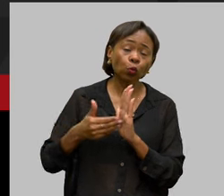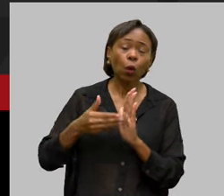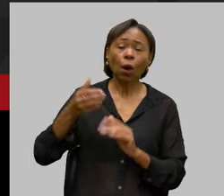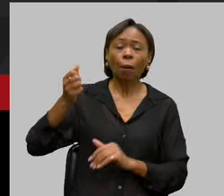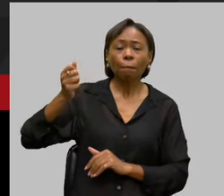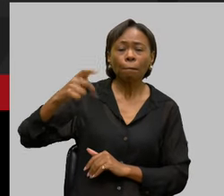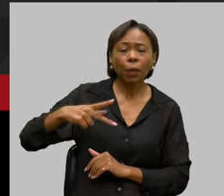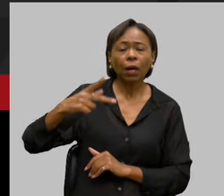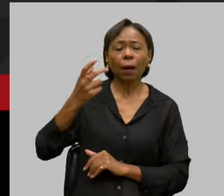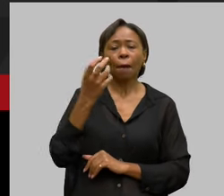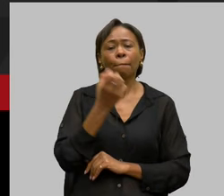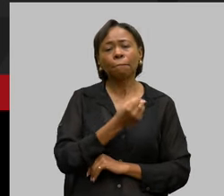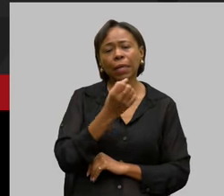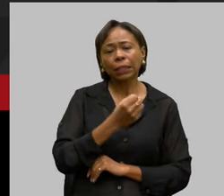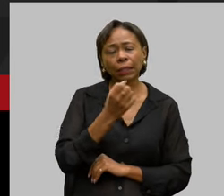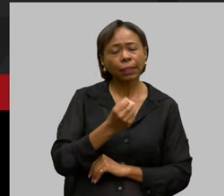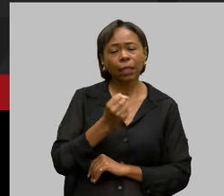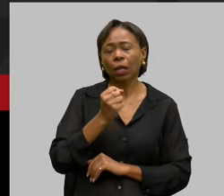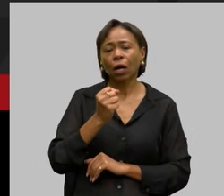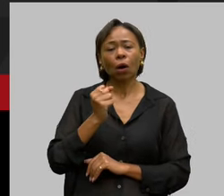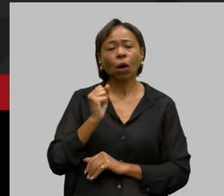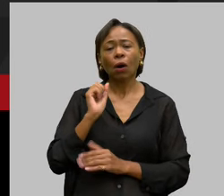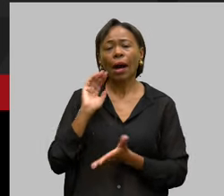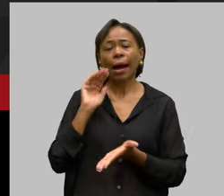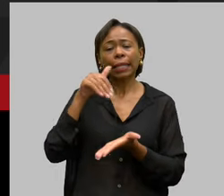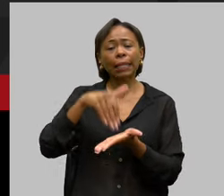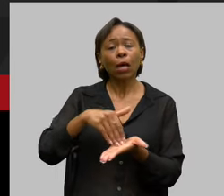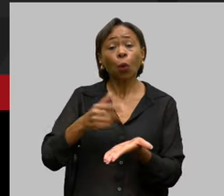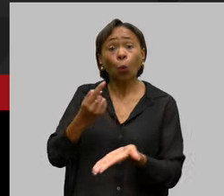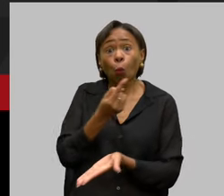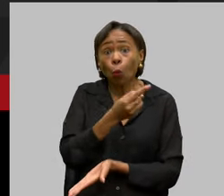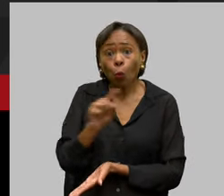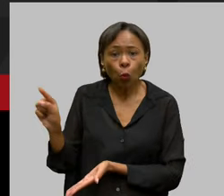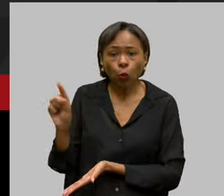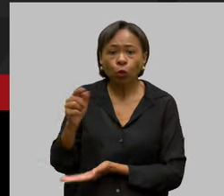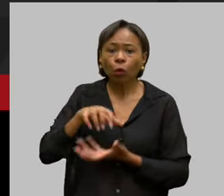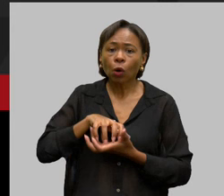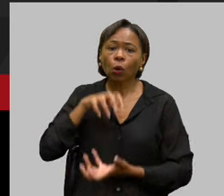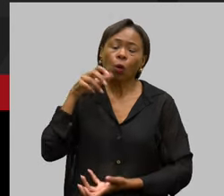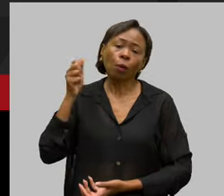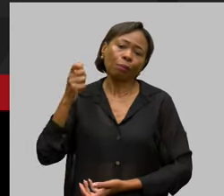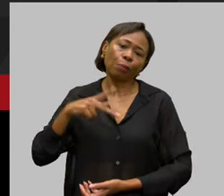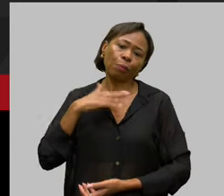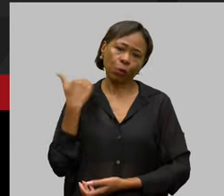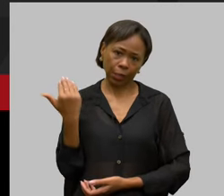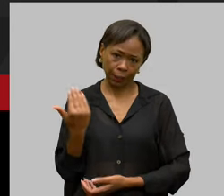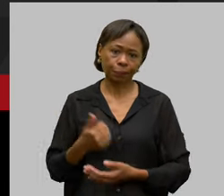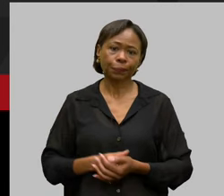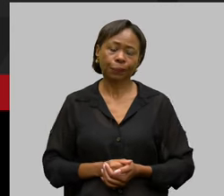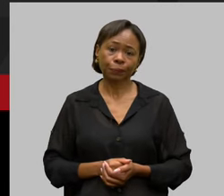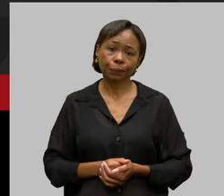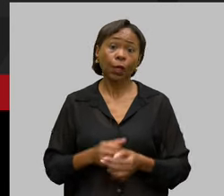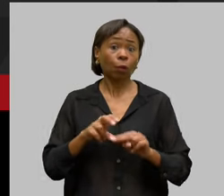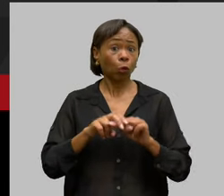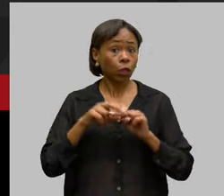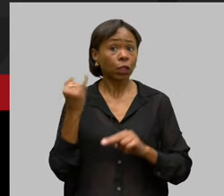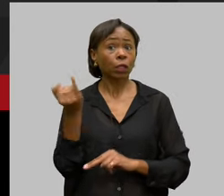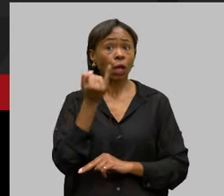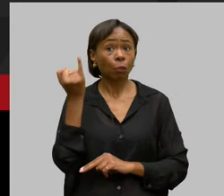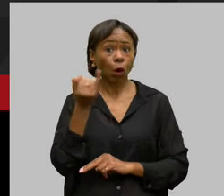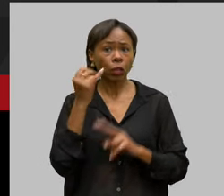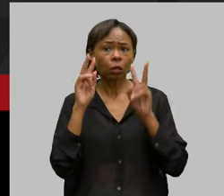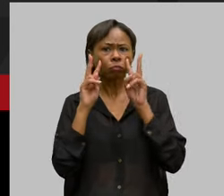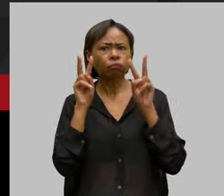pensionista do último do último aposentado Viesse a falecer e tá aí a importância da ciência setorial Porque é ela que nos permite enxergar isso em longo